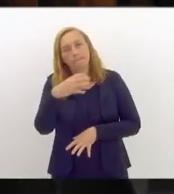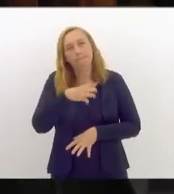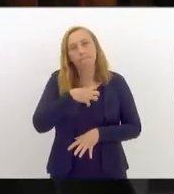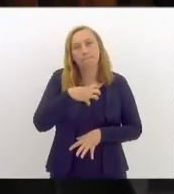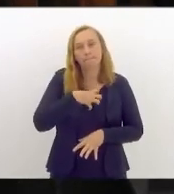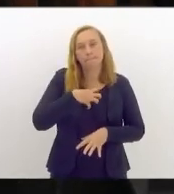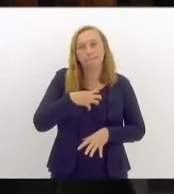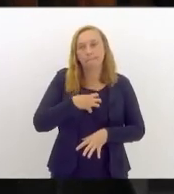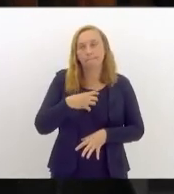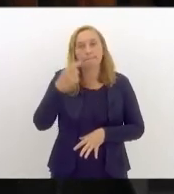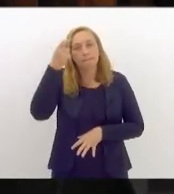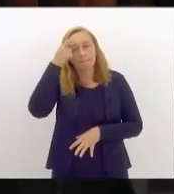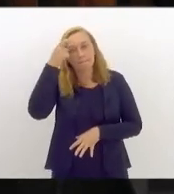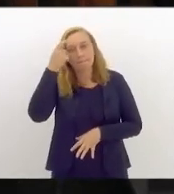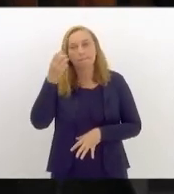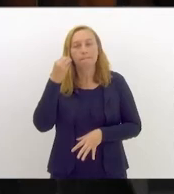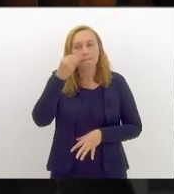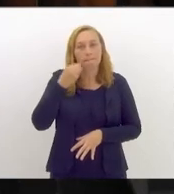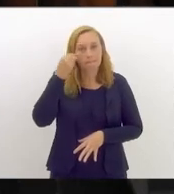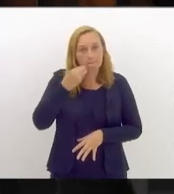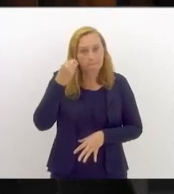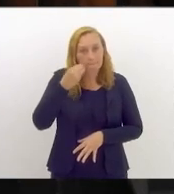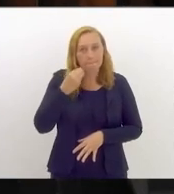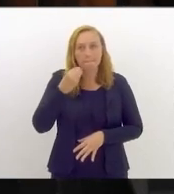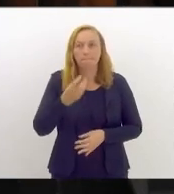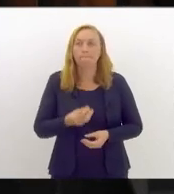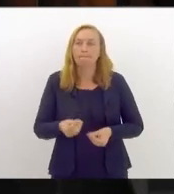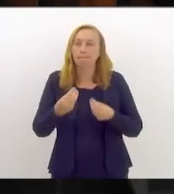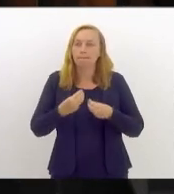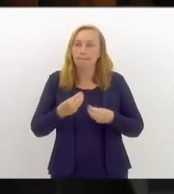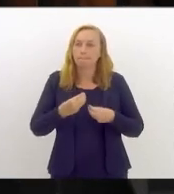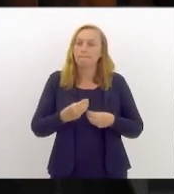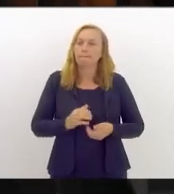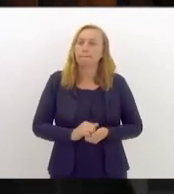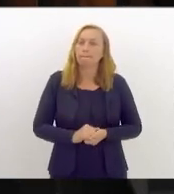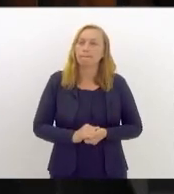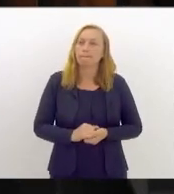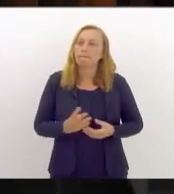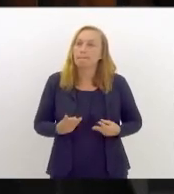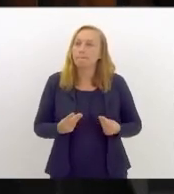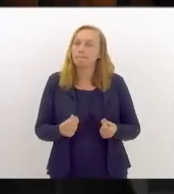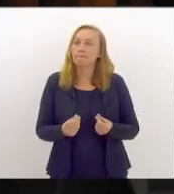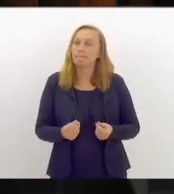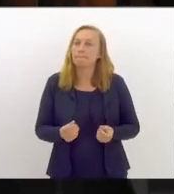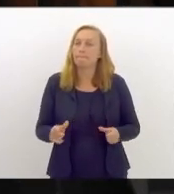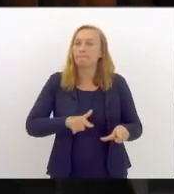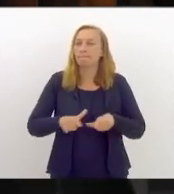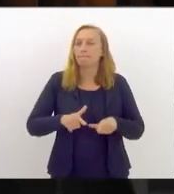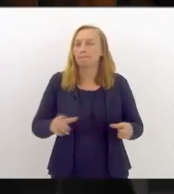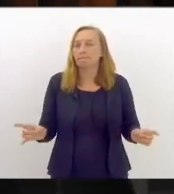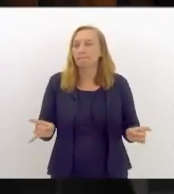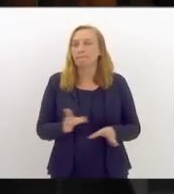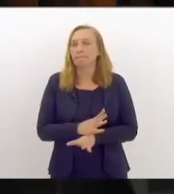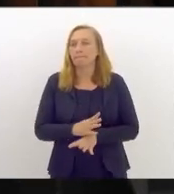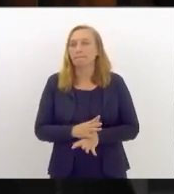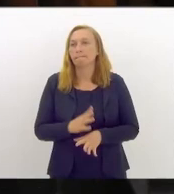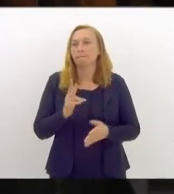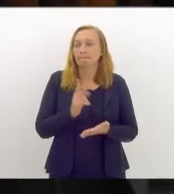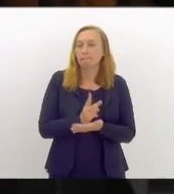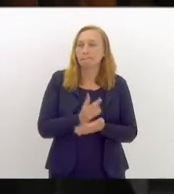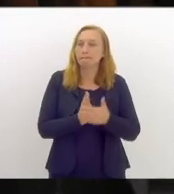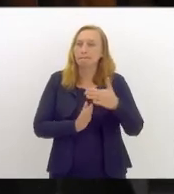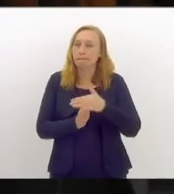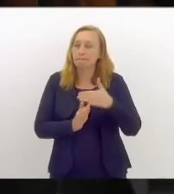e são essas experiências que nos trarão a reconfortante sensação do dever cumprido apesar das nossas